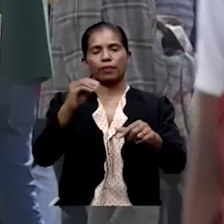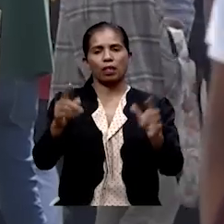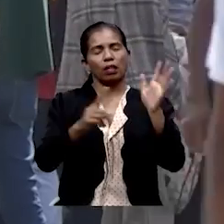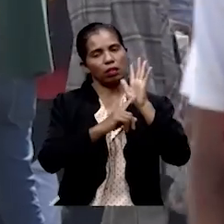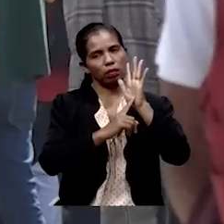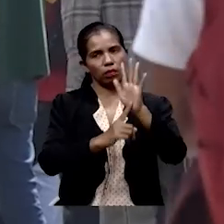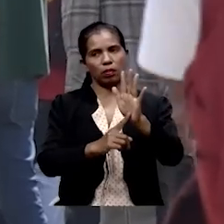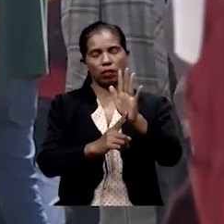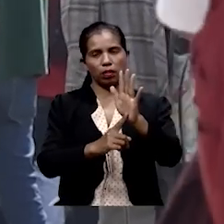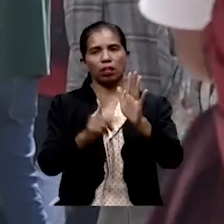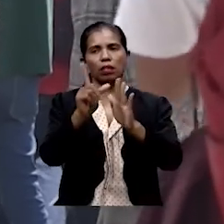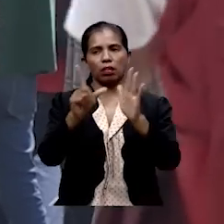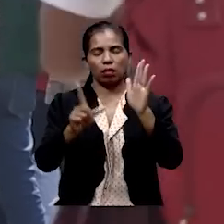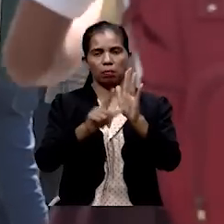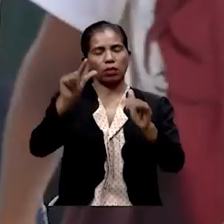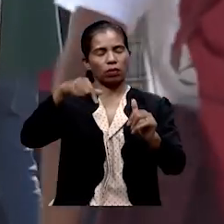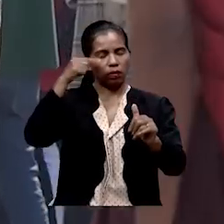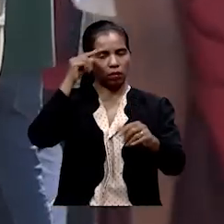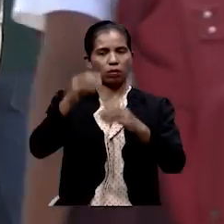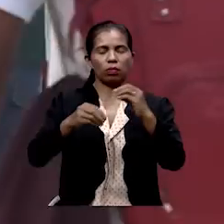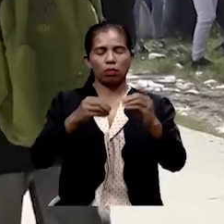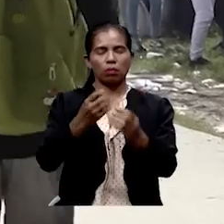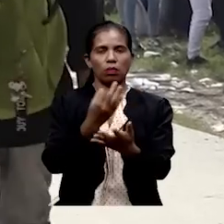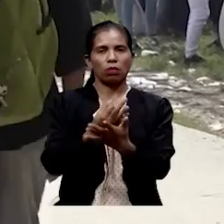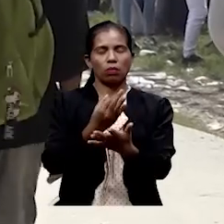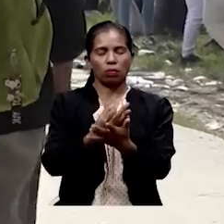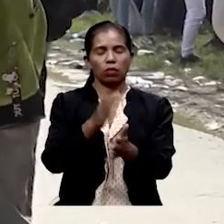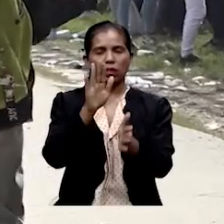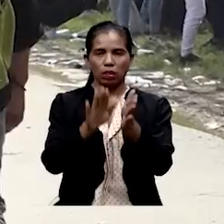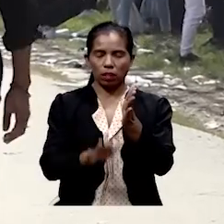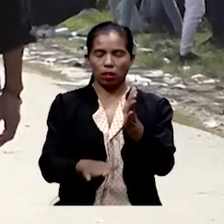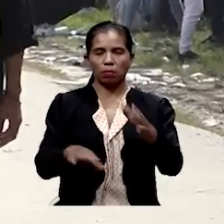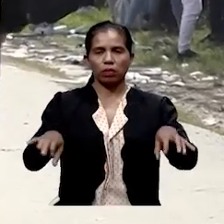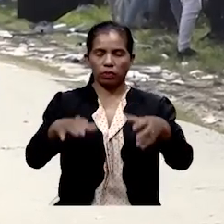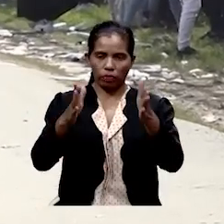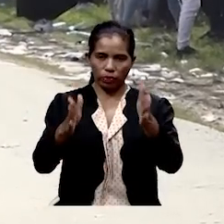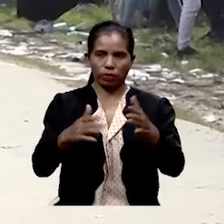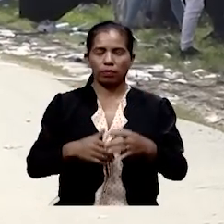ona esboço lei, ma governo com o salário mínimo ba trabalhador sira.